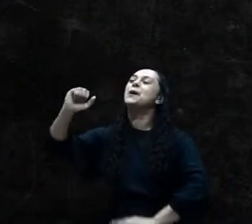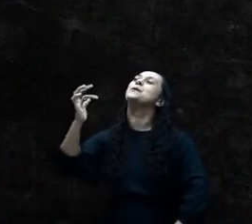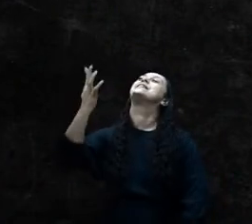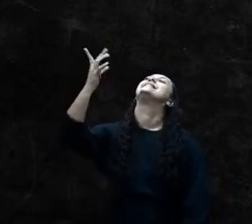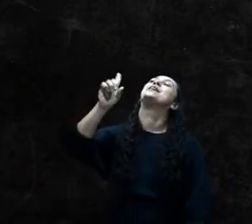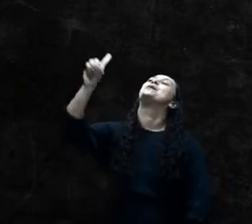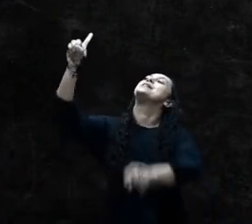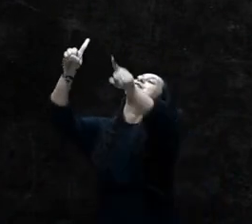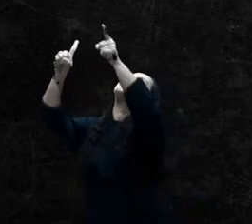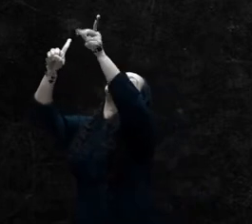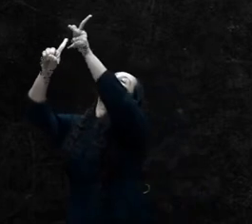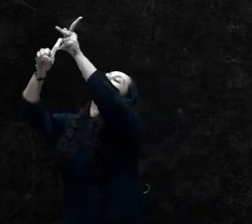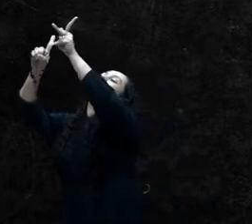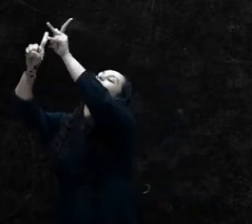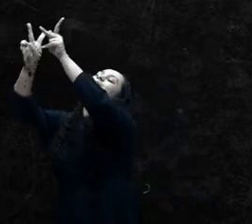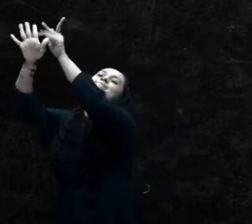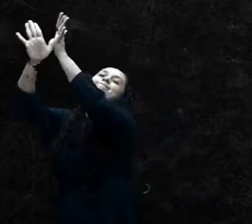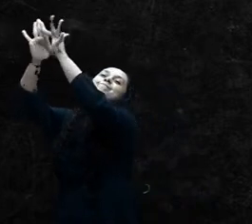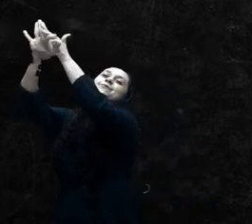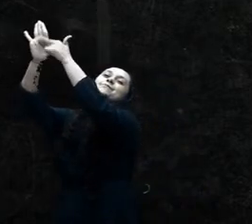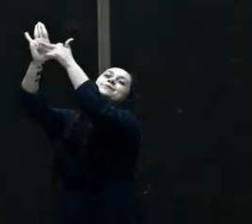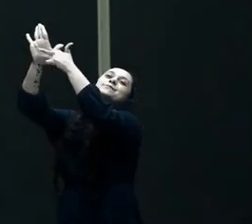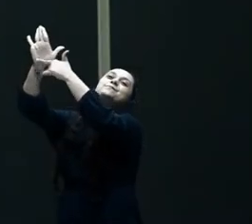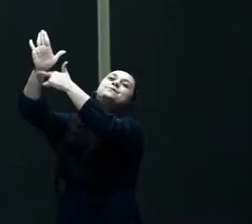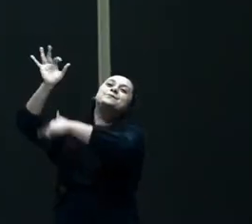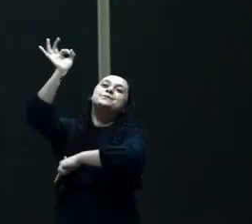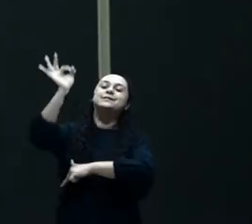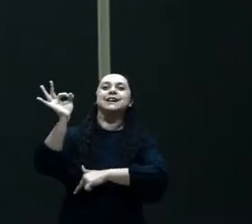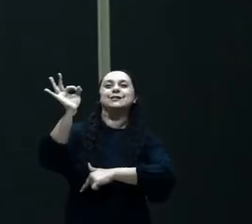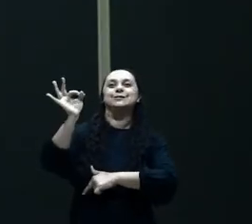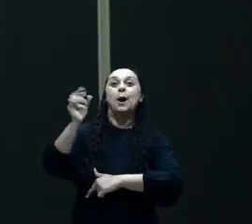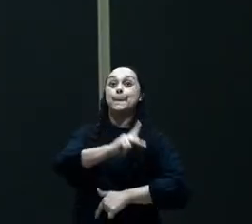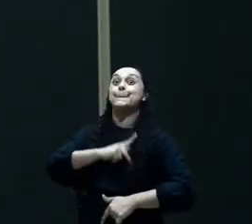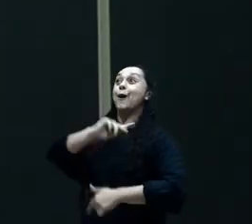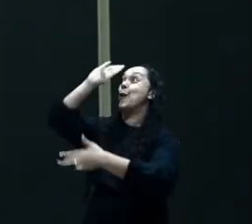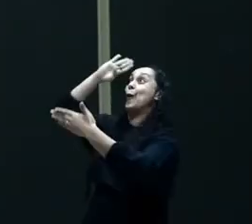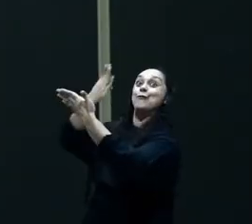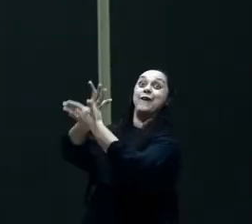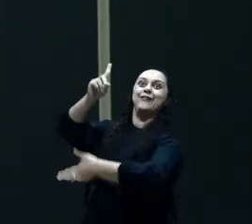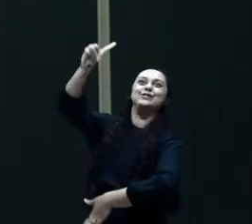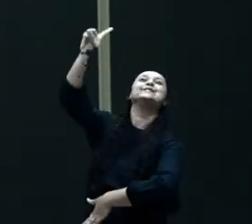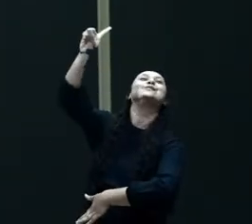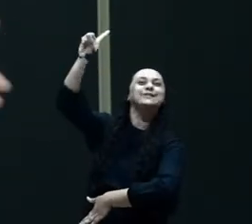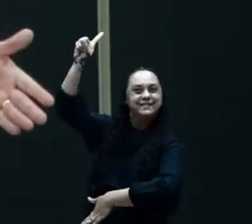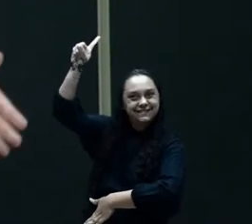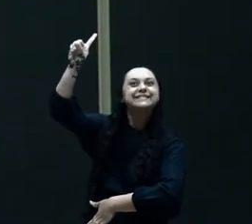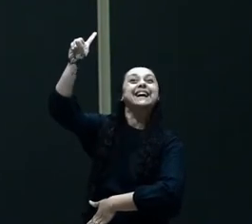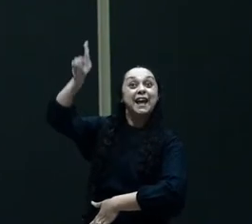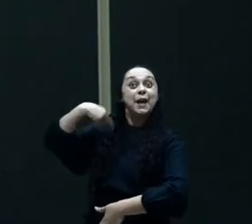ele foi dito Paulo confiava nesse Deus e é o Deus que